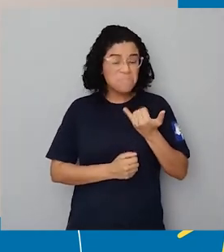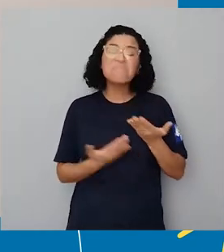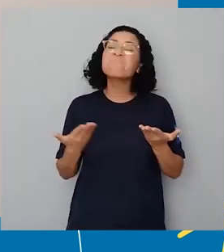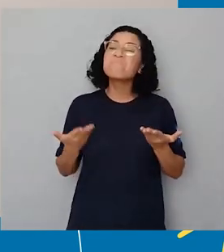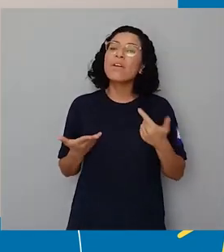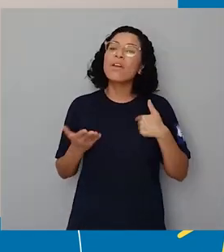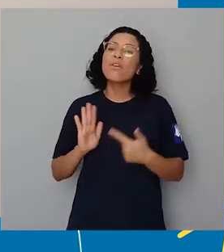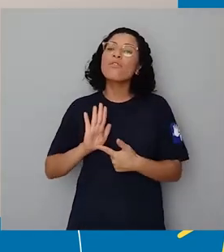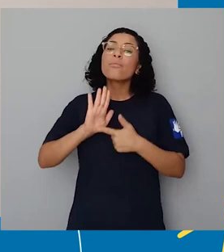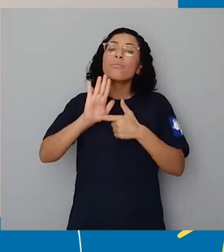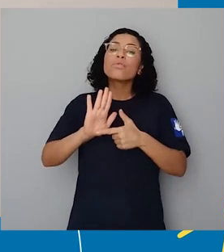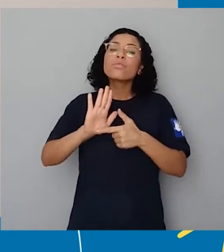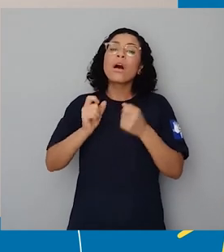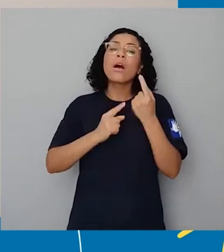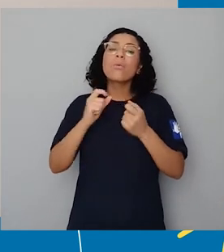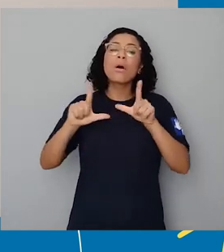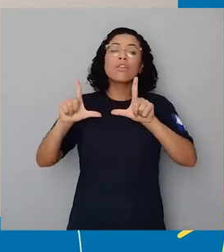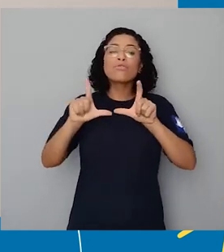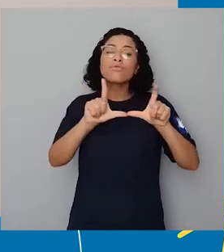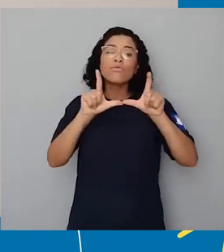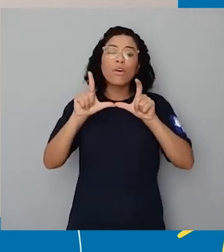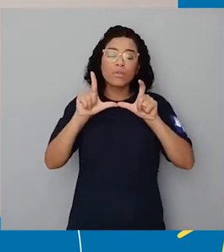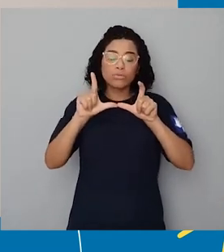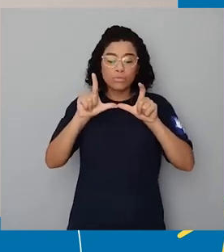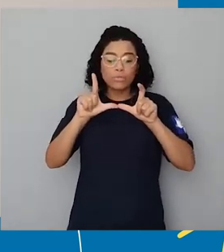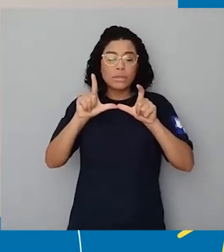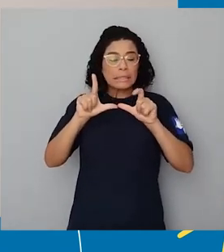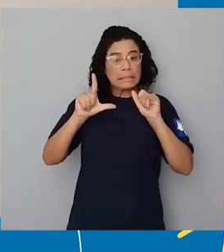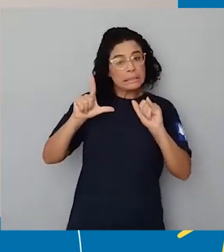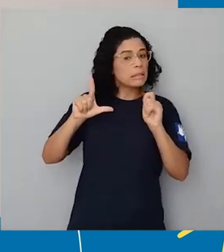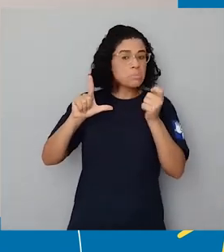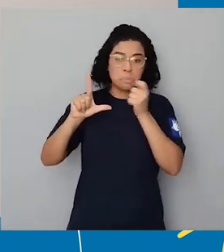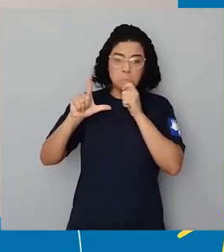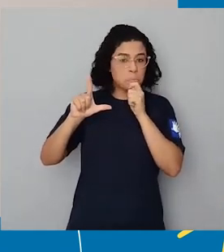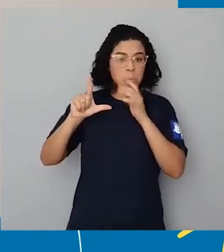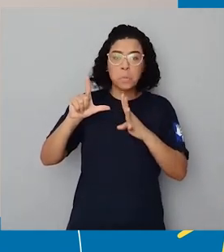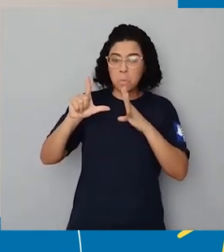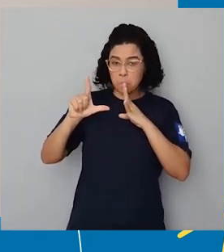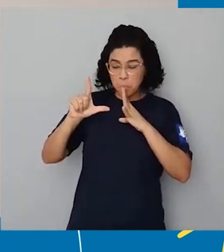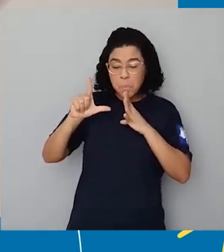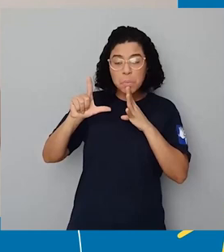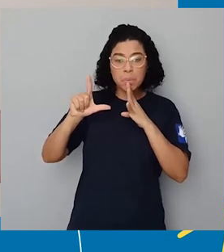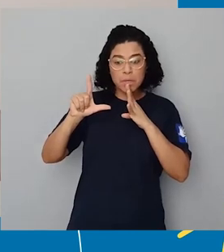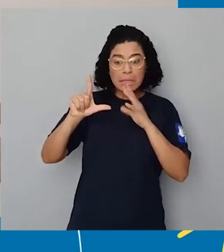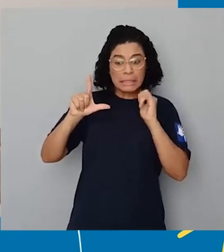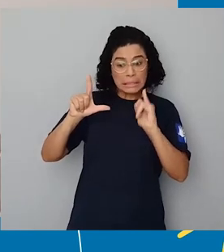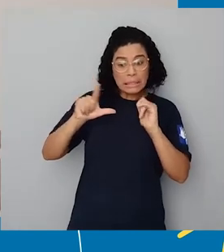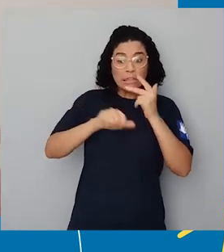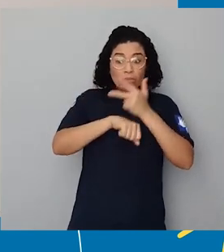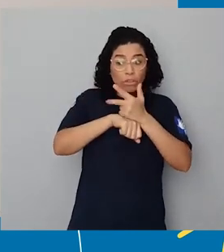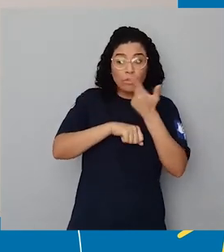Eu vou colocar algumas imagens aqui, caso você não tenha brincado ou visto